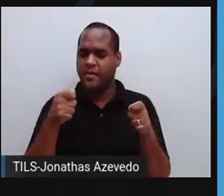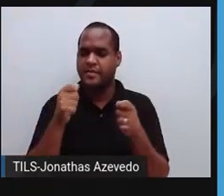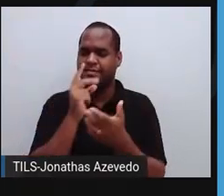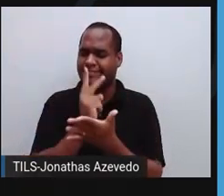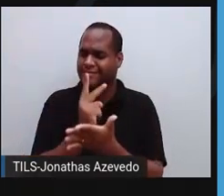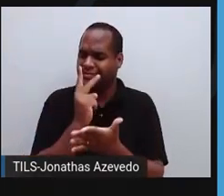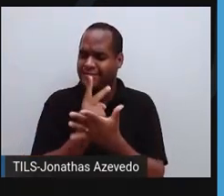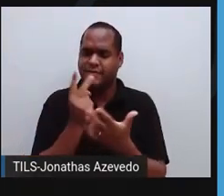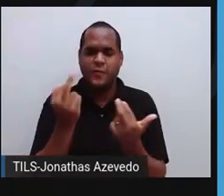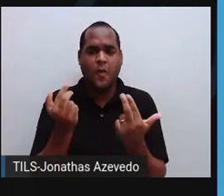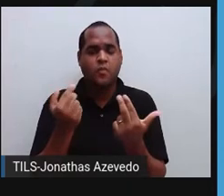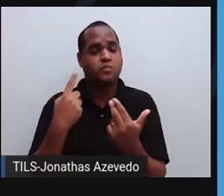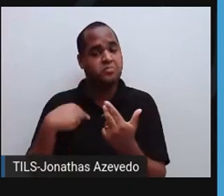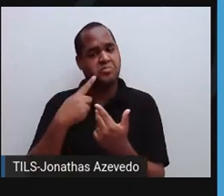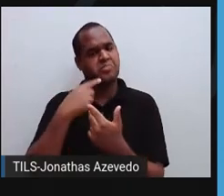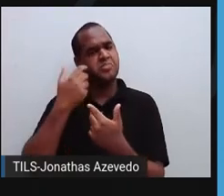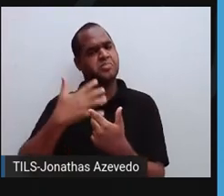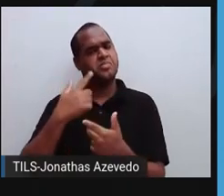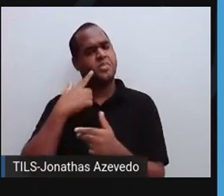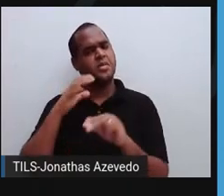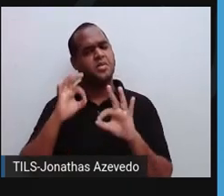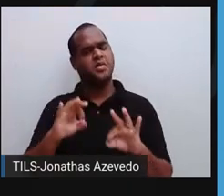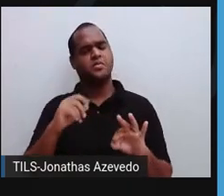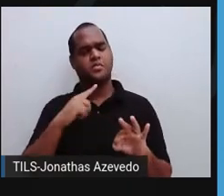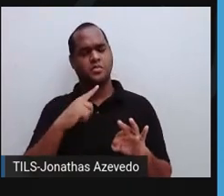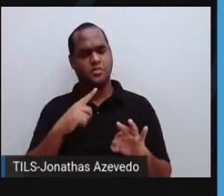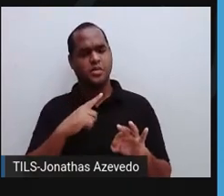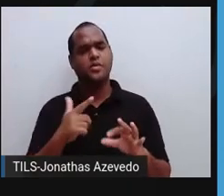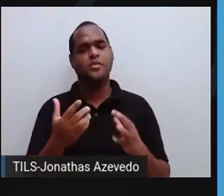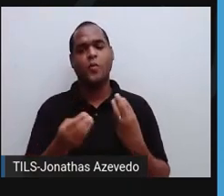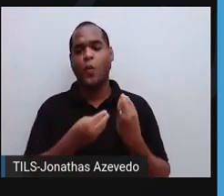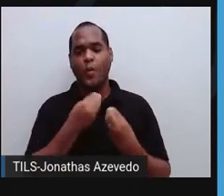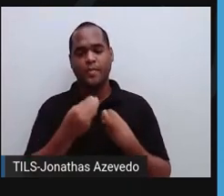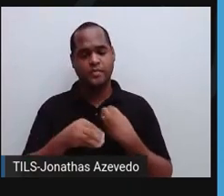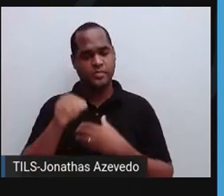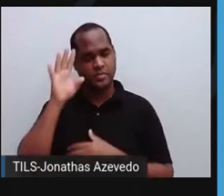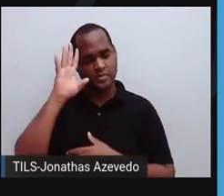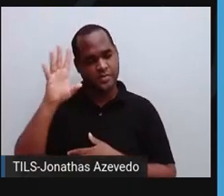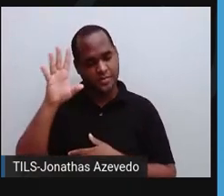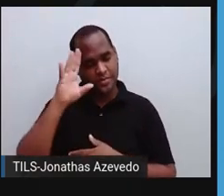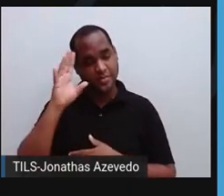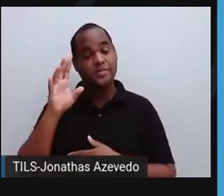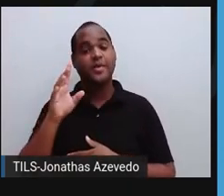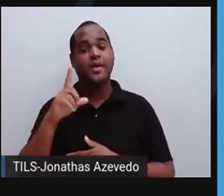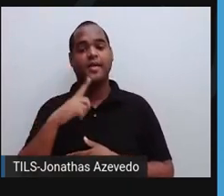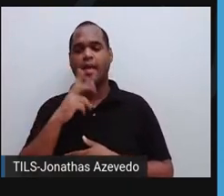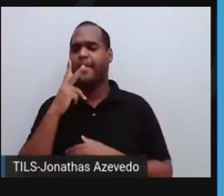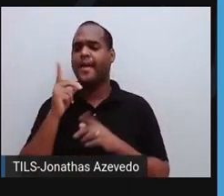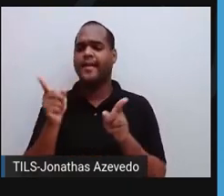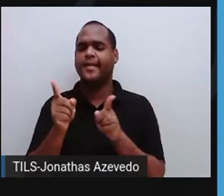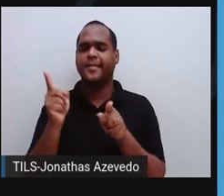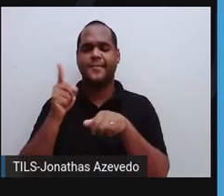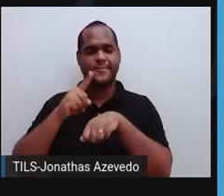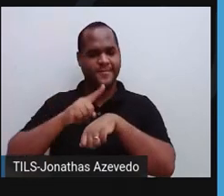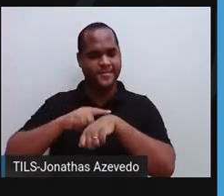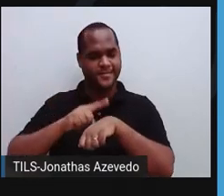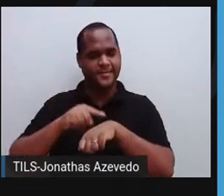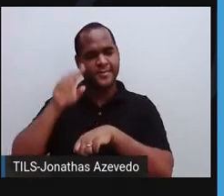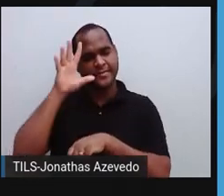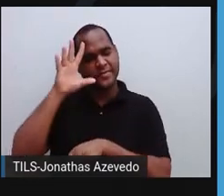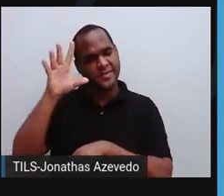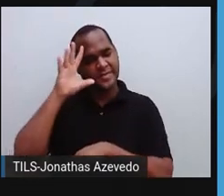coisa. Ele até falava, olha, é compreensível que se pense isso por achar que a Terra tem um tempo muito curto. Mas se a gente pensar, olha esses